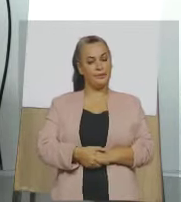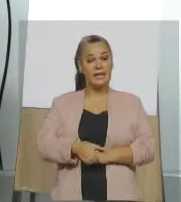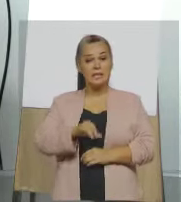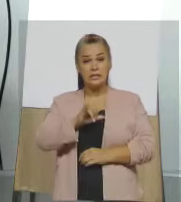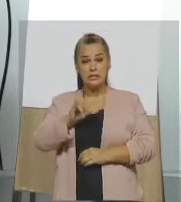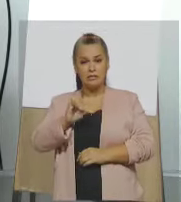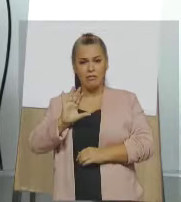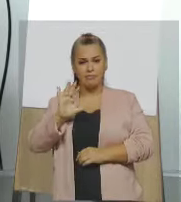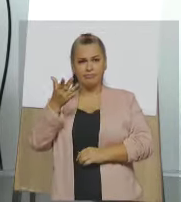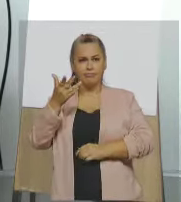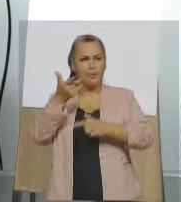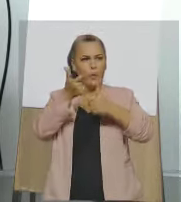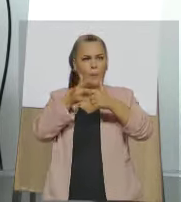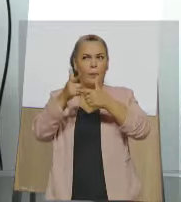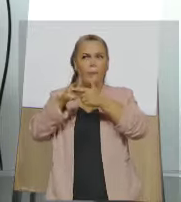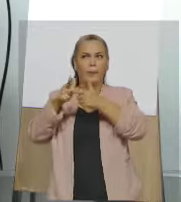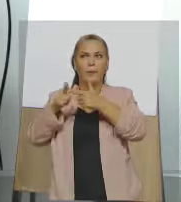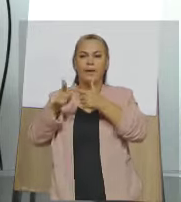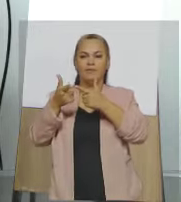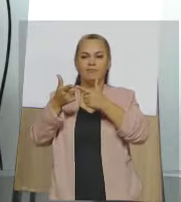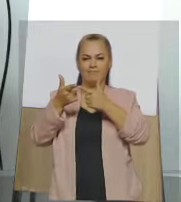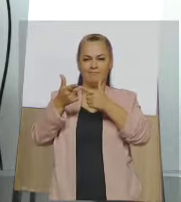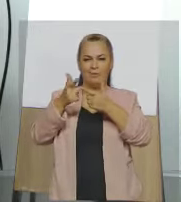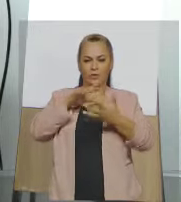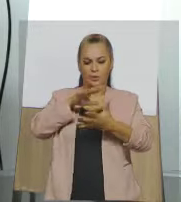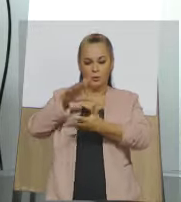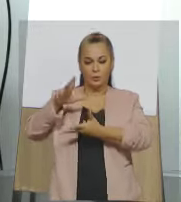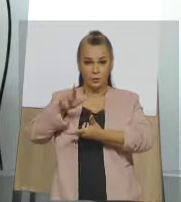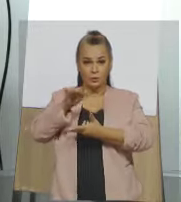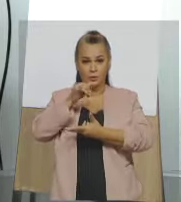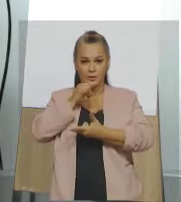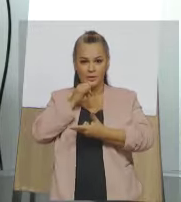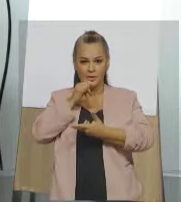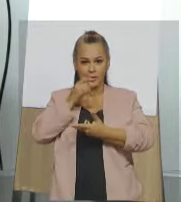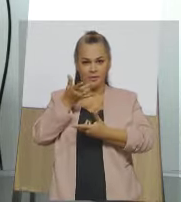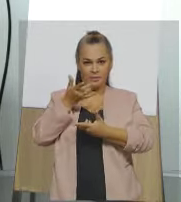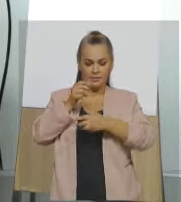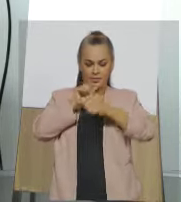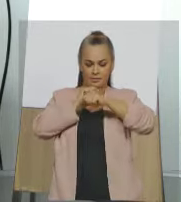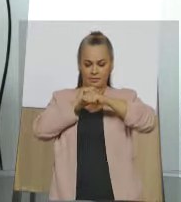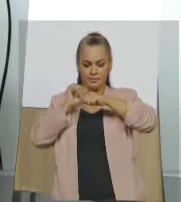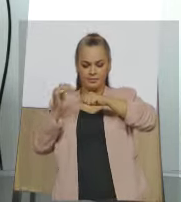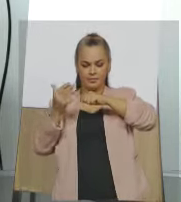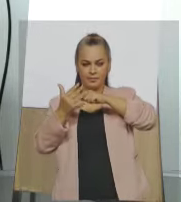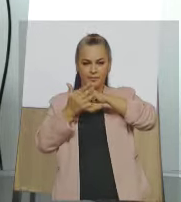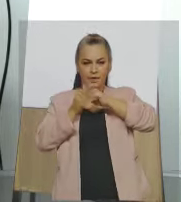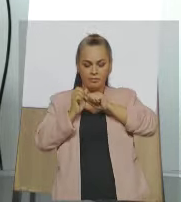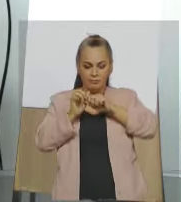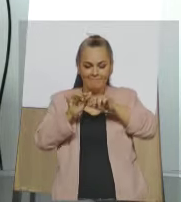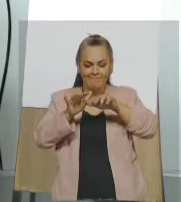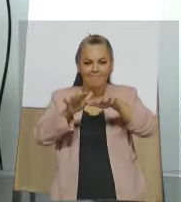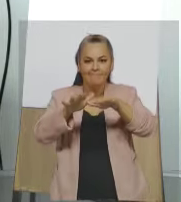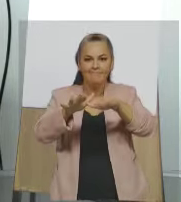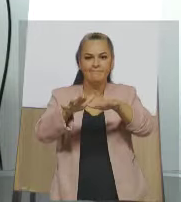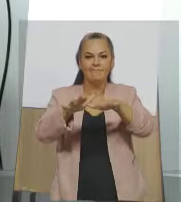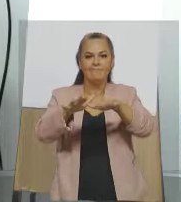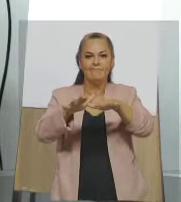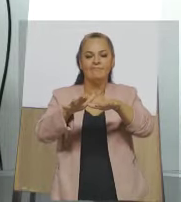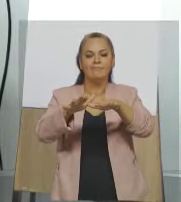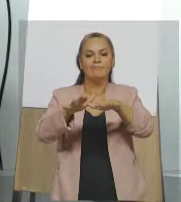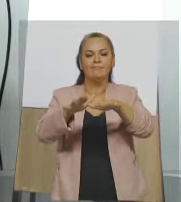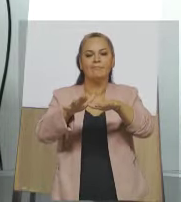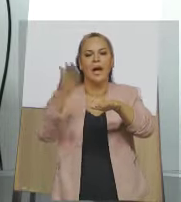vivendo, de pandemia, de isolamento, esses eventos, eles trazem o quê? Eles trazem à tona uma